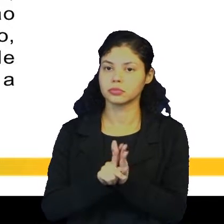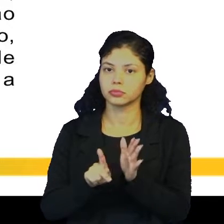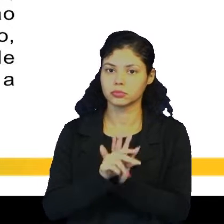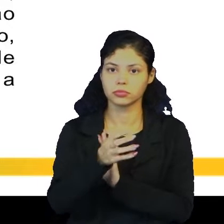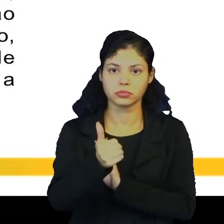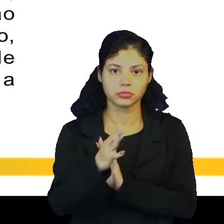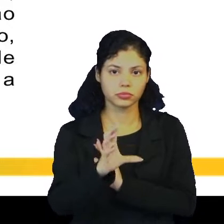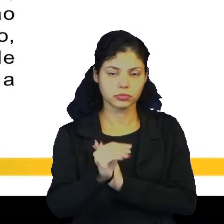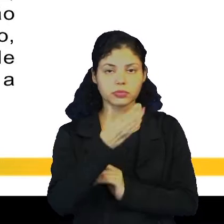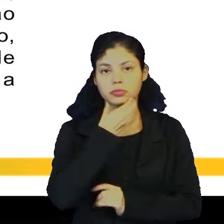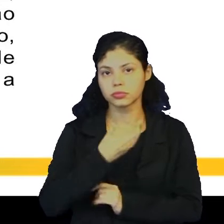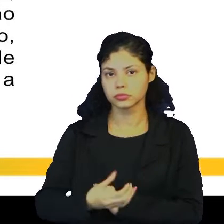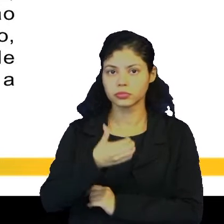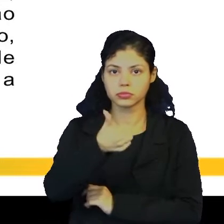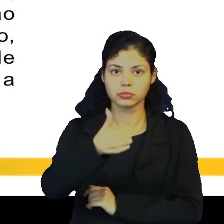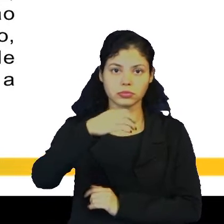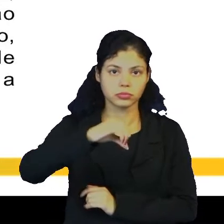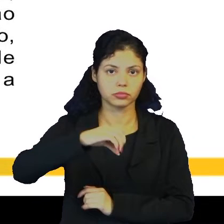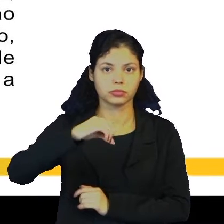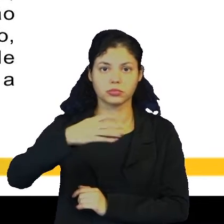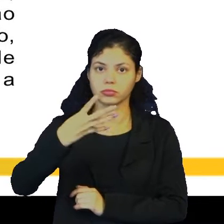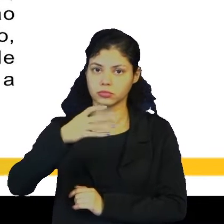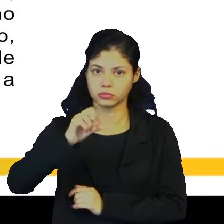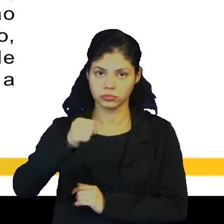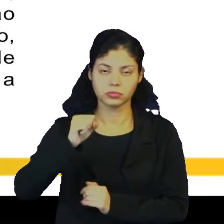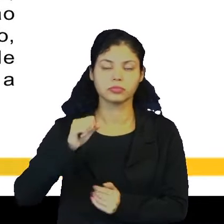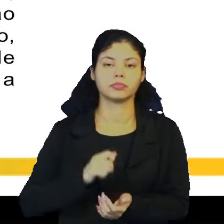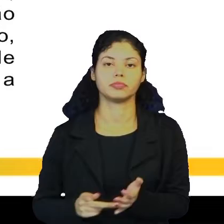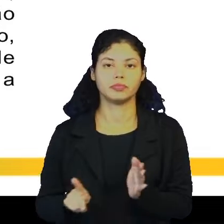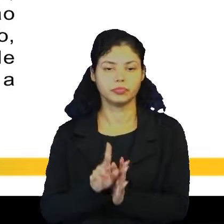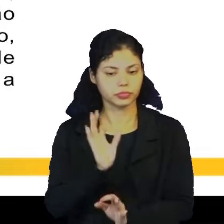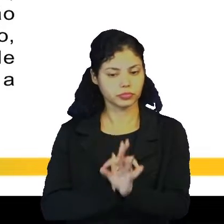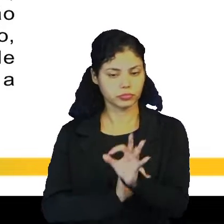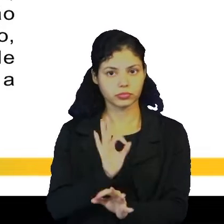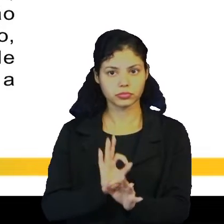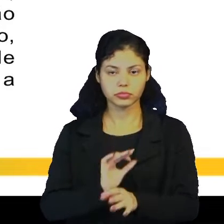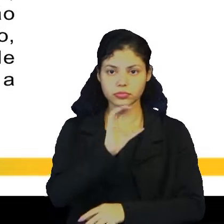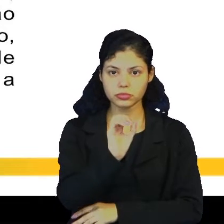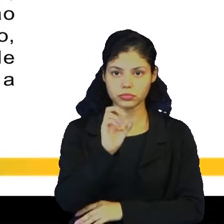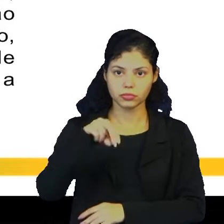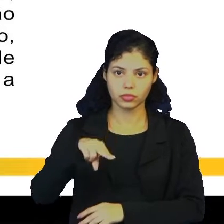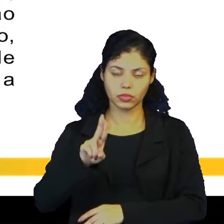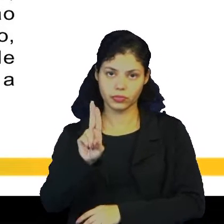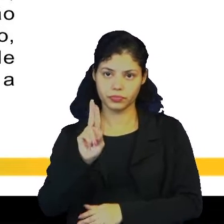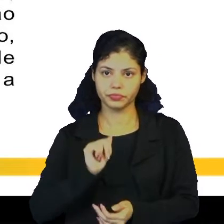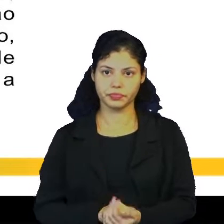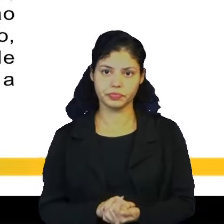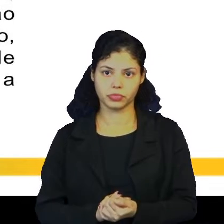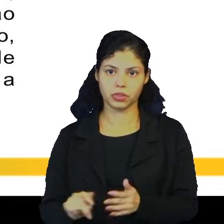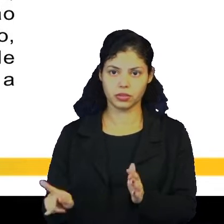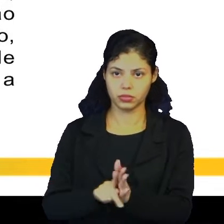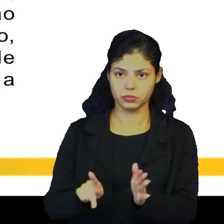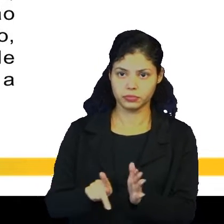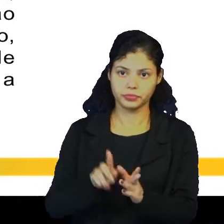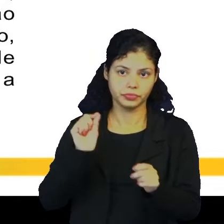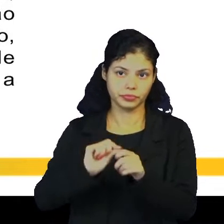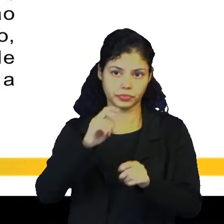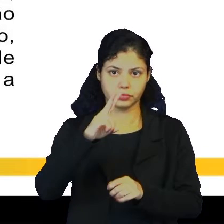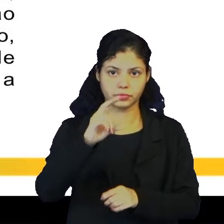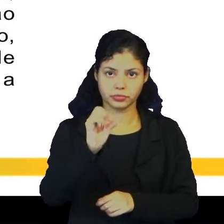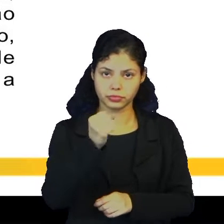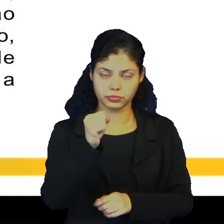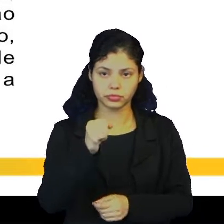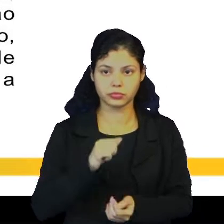10 de dezembro de 1948 pela Organização das Nações Unidas, a ONU, à época composta por